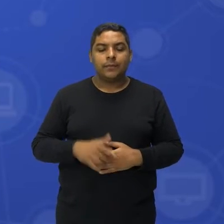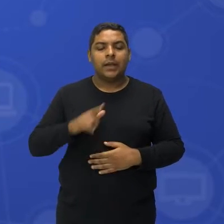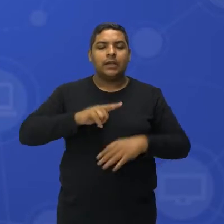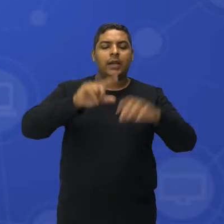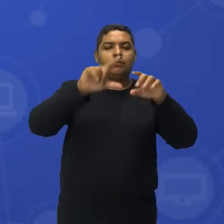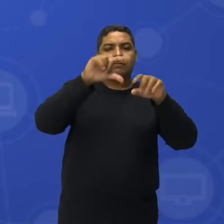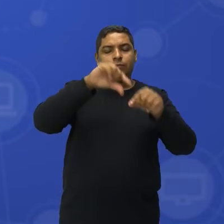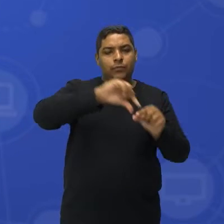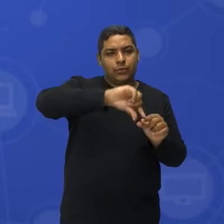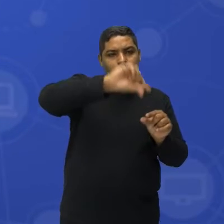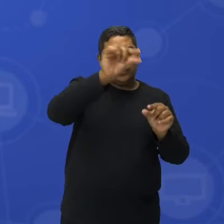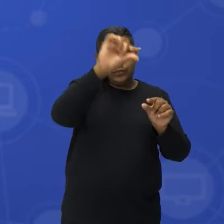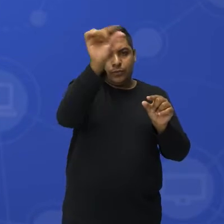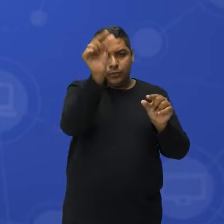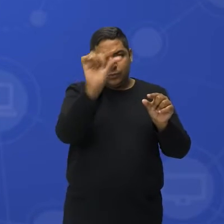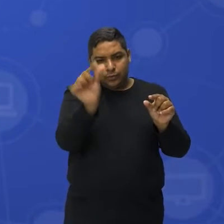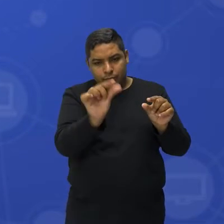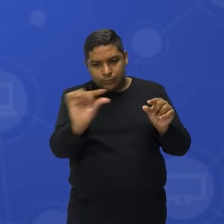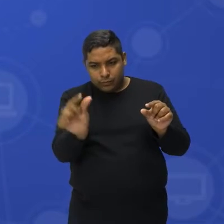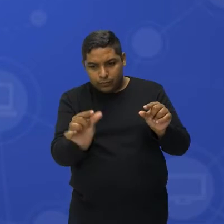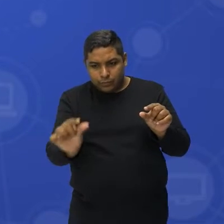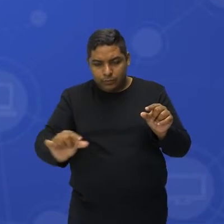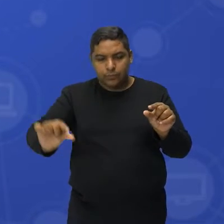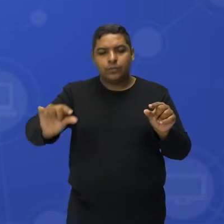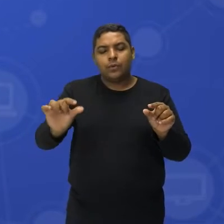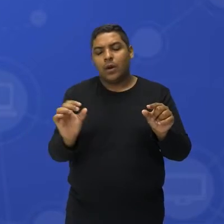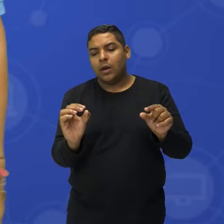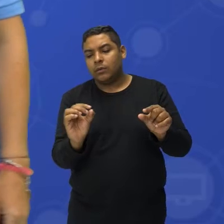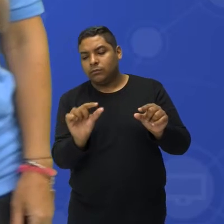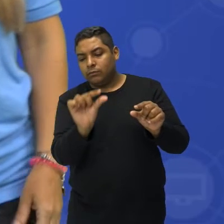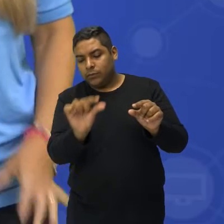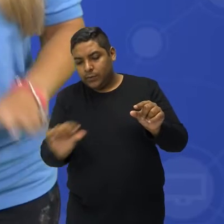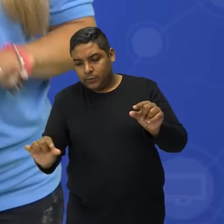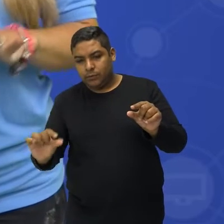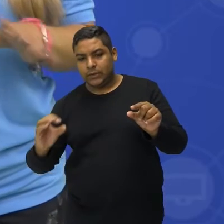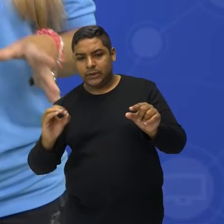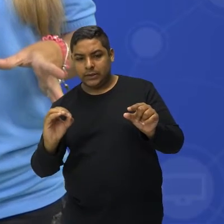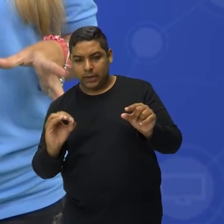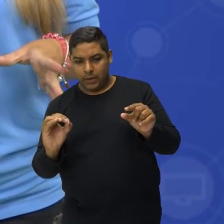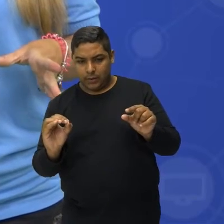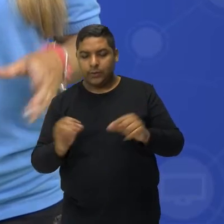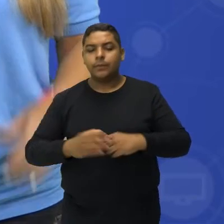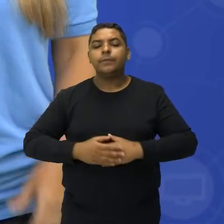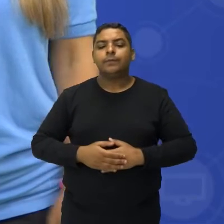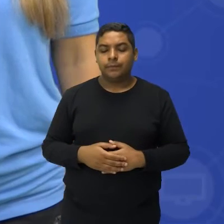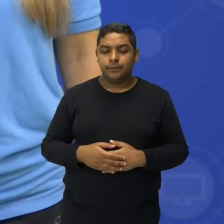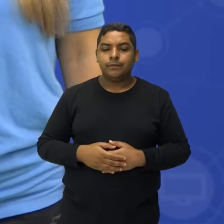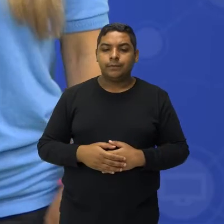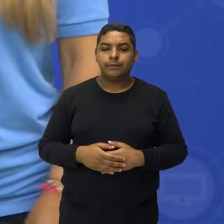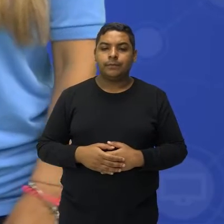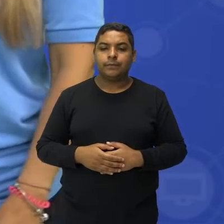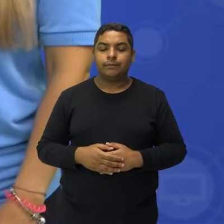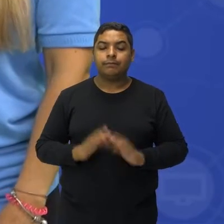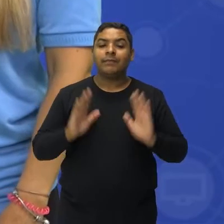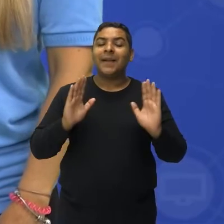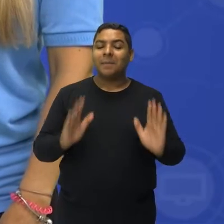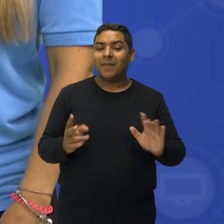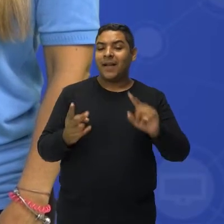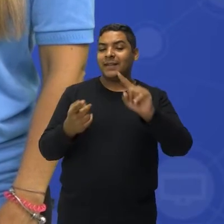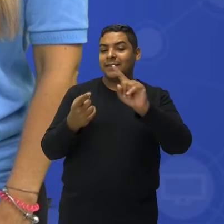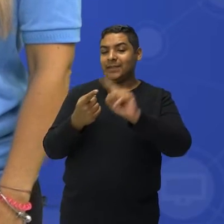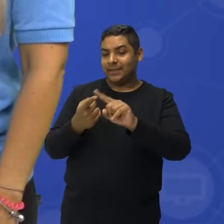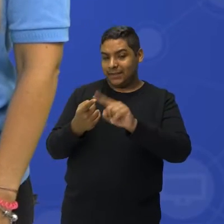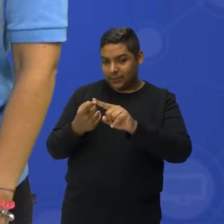cadeia carbônica e aí a dupla ligação com o oxigênio aparece na ponta, na extremidade da cadeia, ok? Já nesse